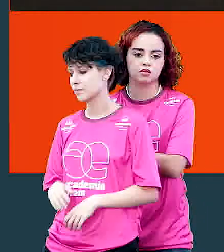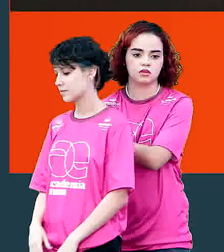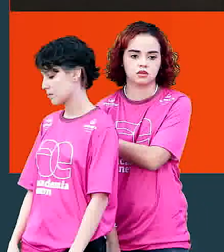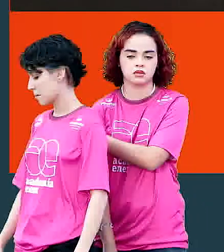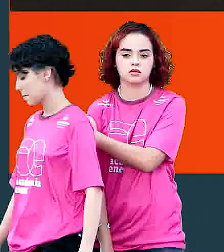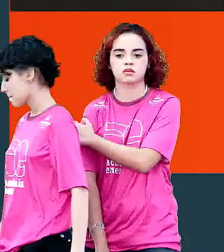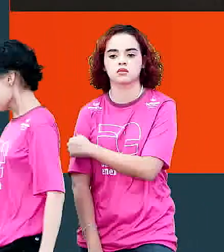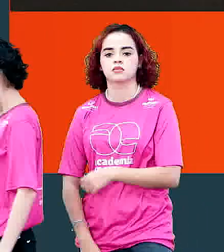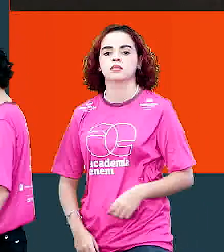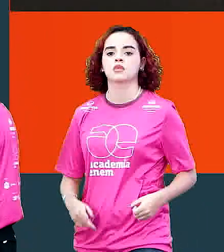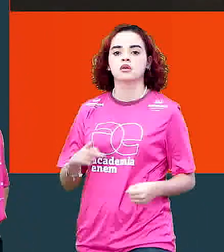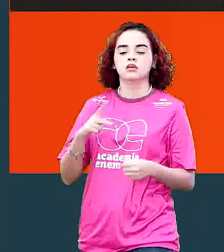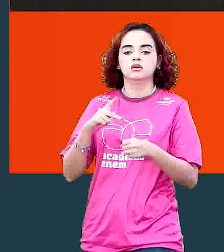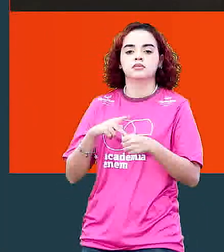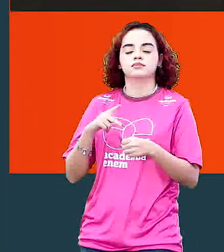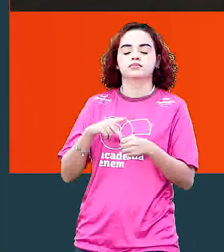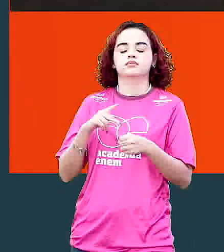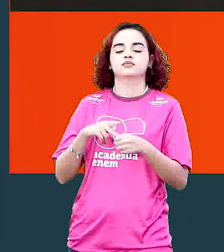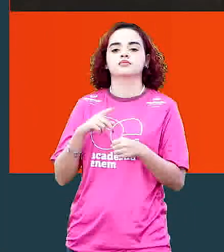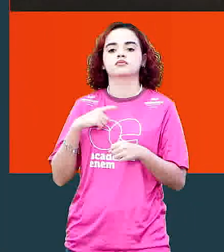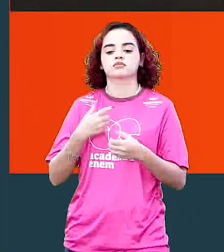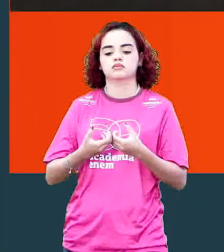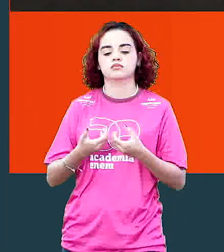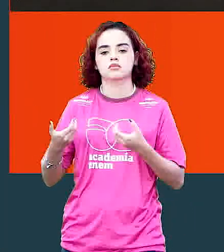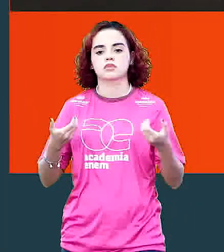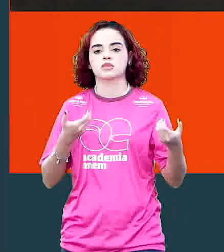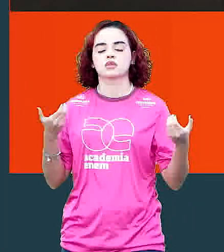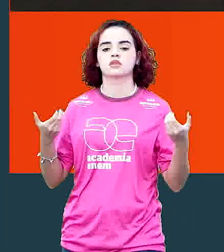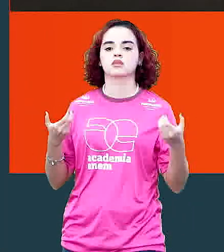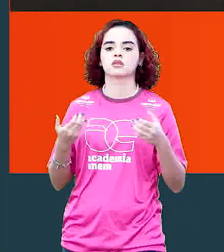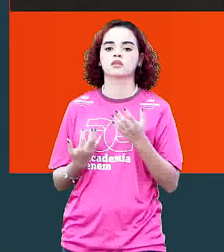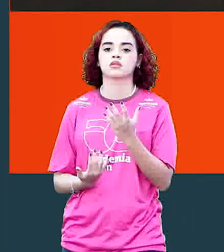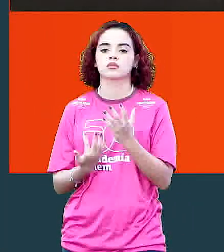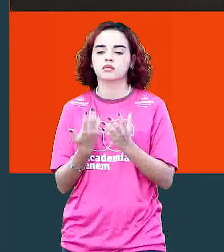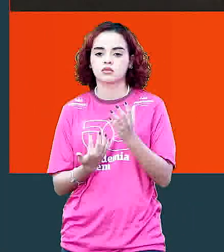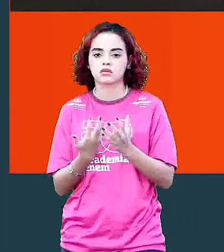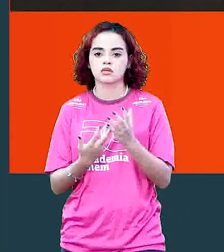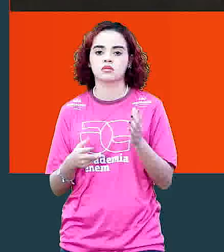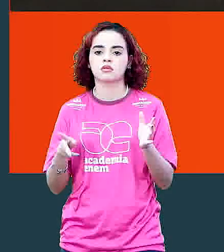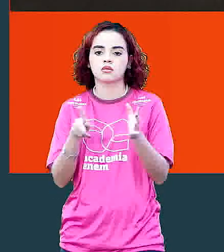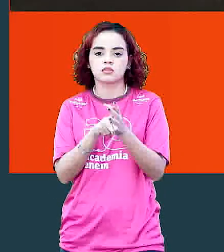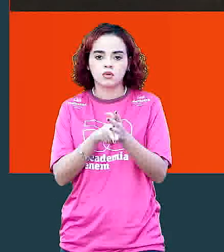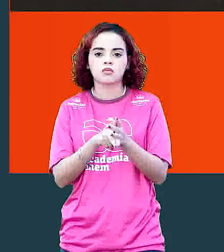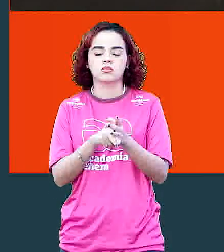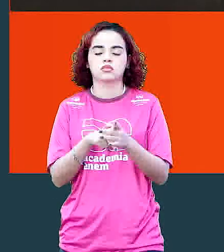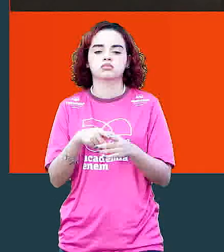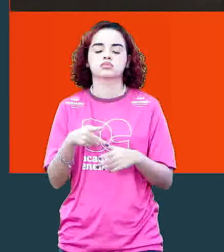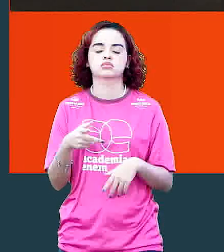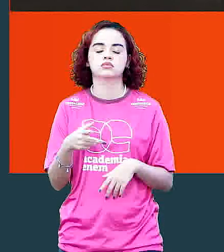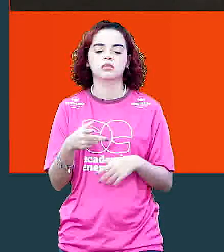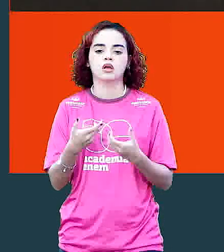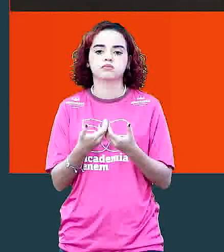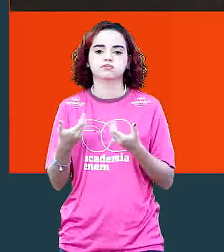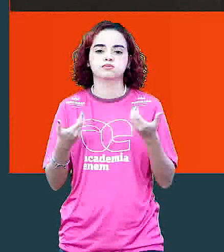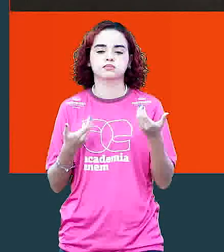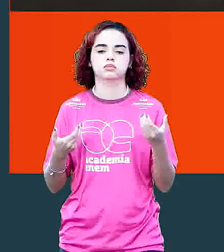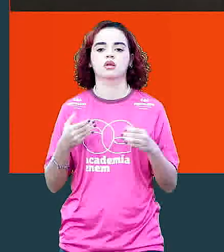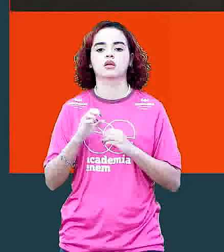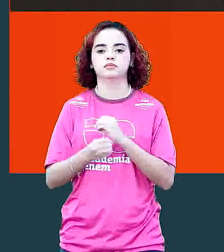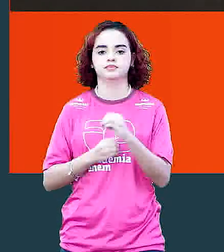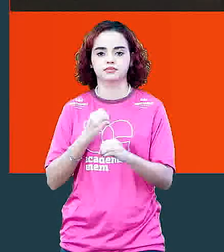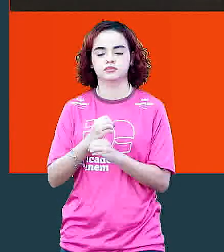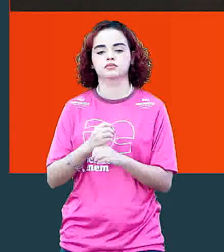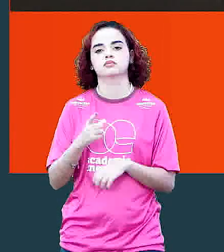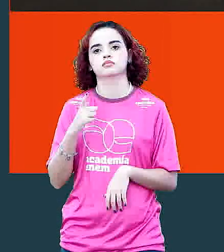e começa a ser fracionado por meio de aquecimentos em tanques apropriados, dando origem a vários